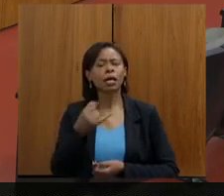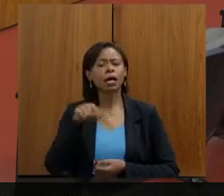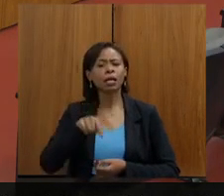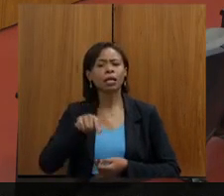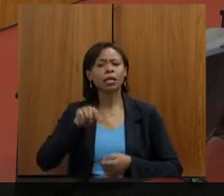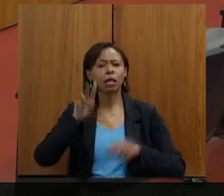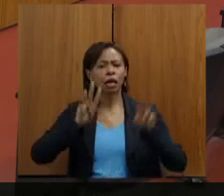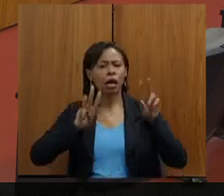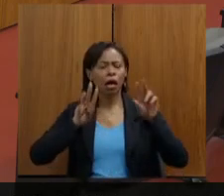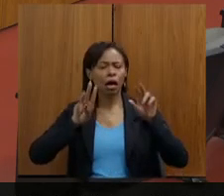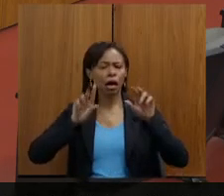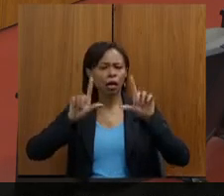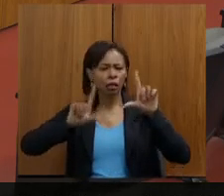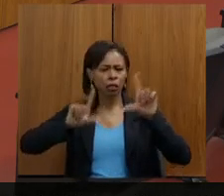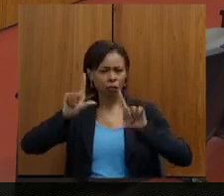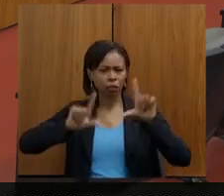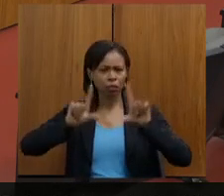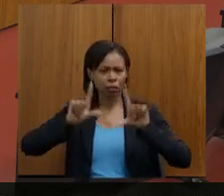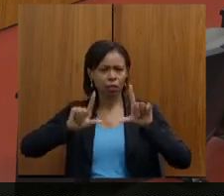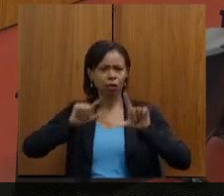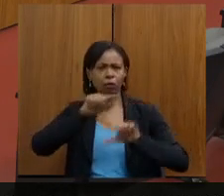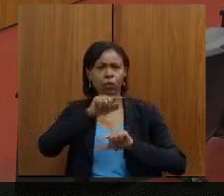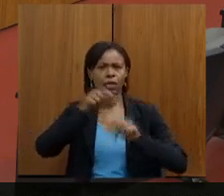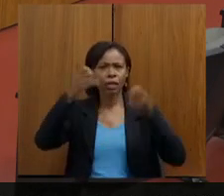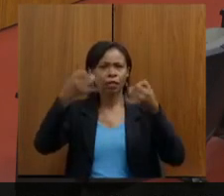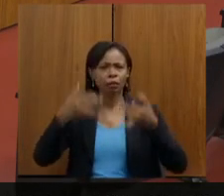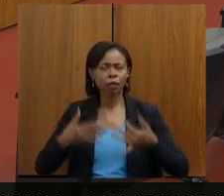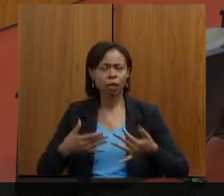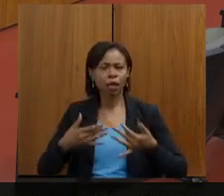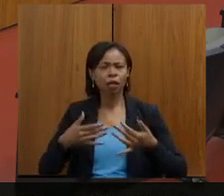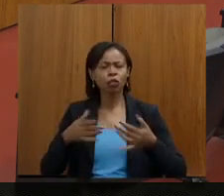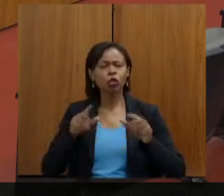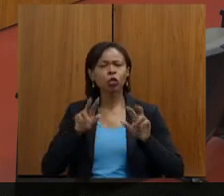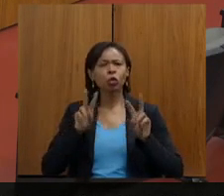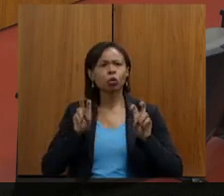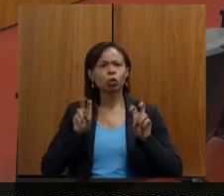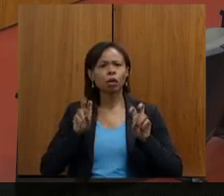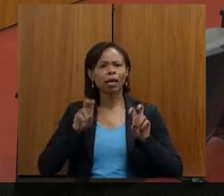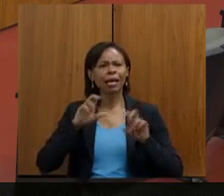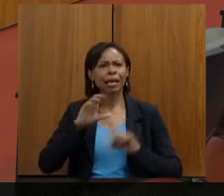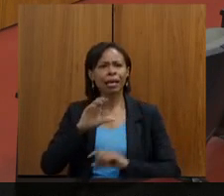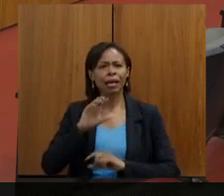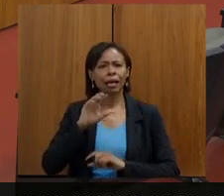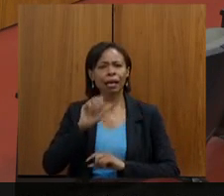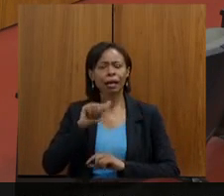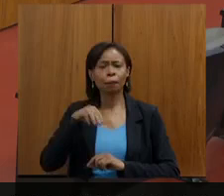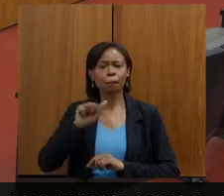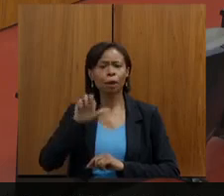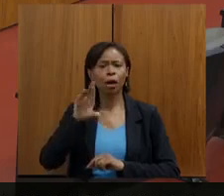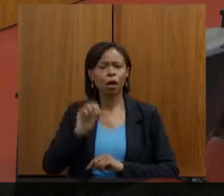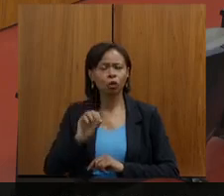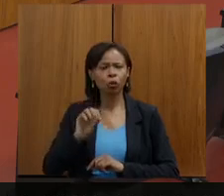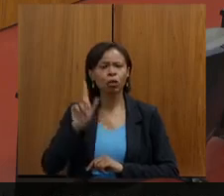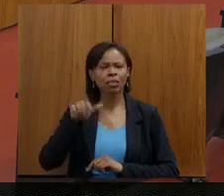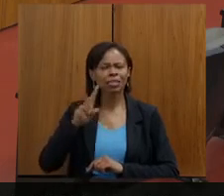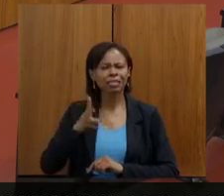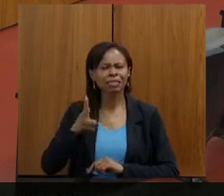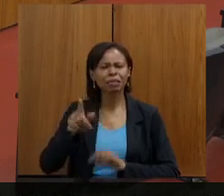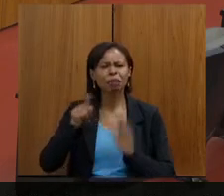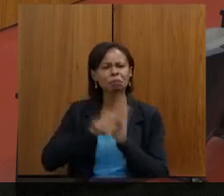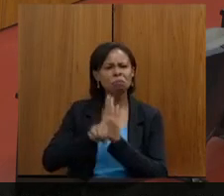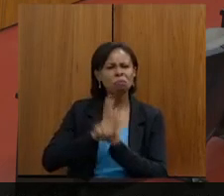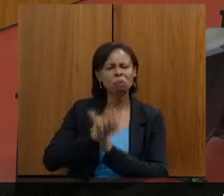explicar essa questão do Camaro foi objeto de muita colecionamento nas e os policiais